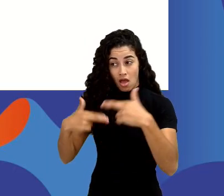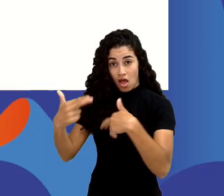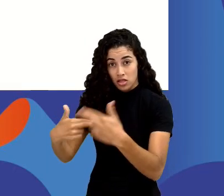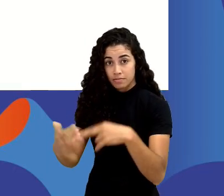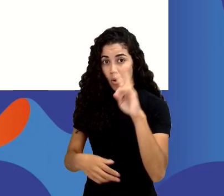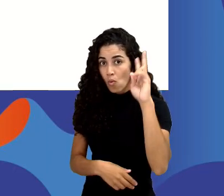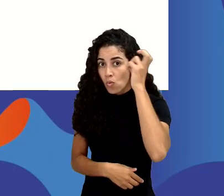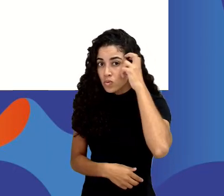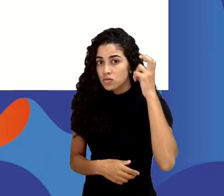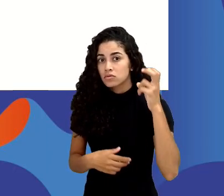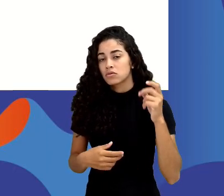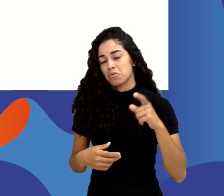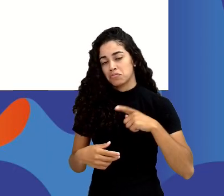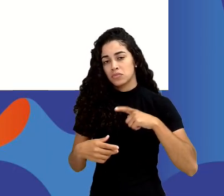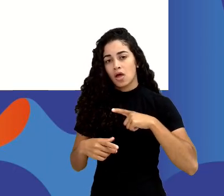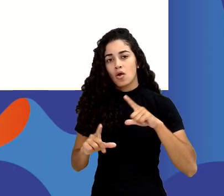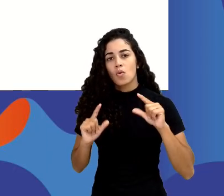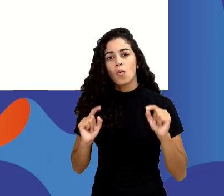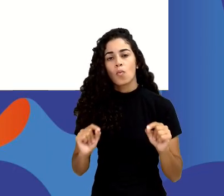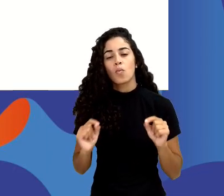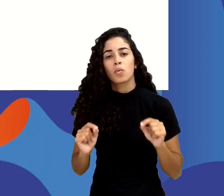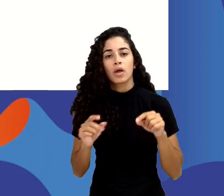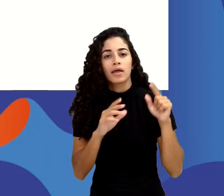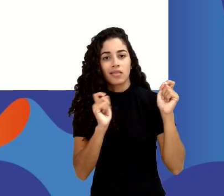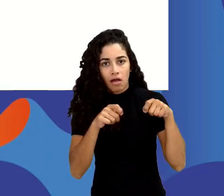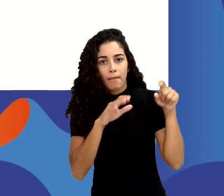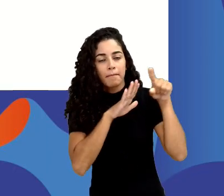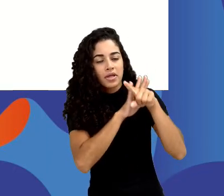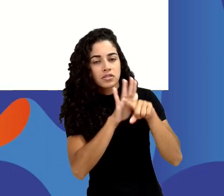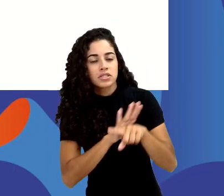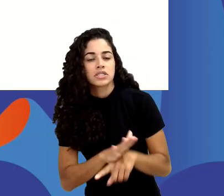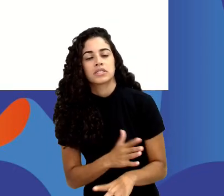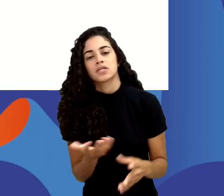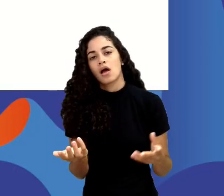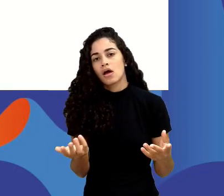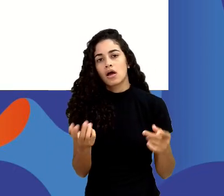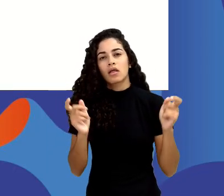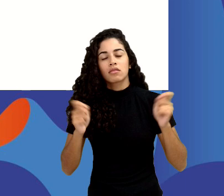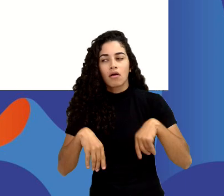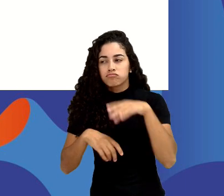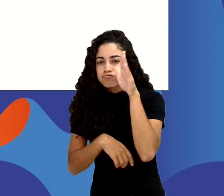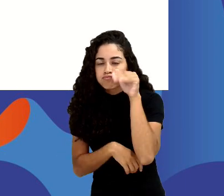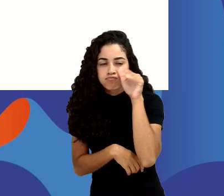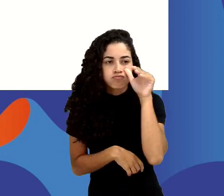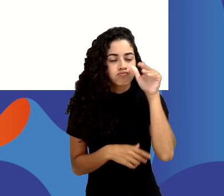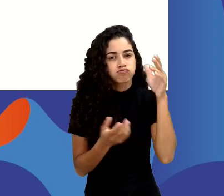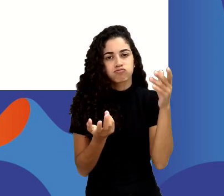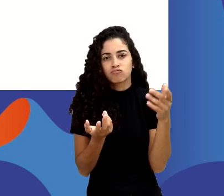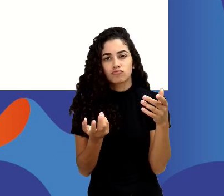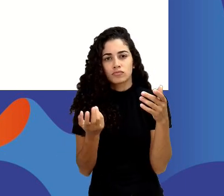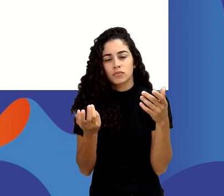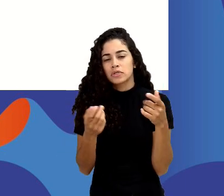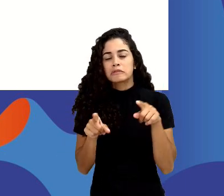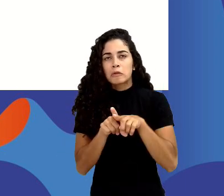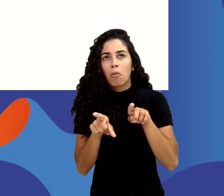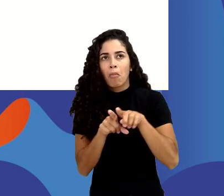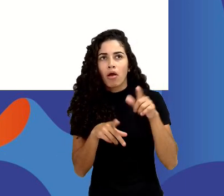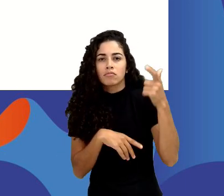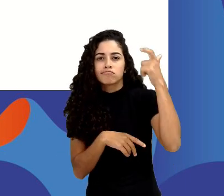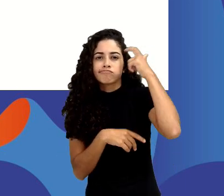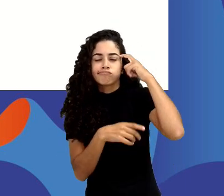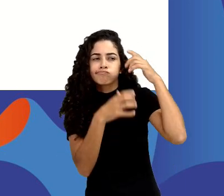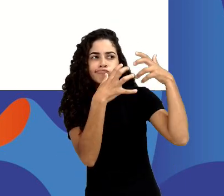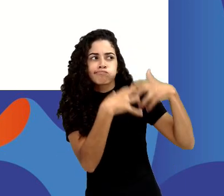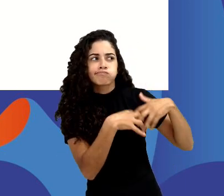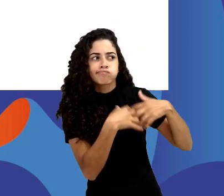cultural, vai se abrir espaço para a pesquisa, vai se abrir espaço para a curiosidade. A mentalidade, a